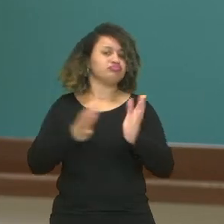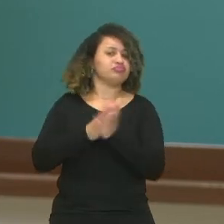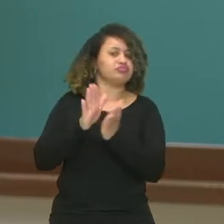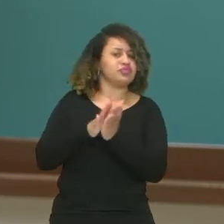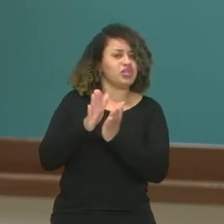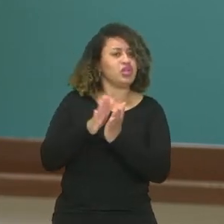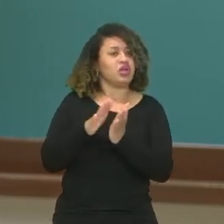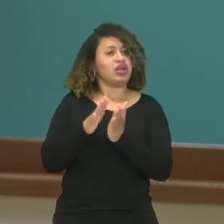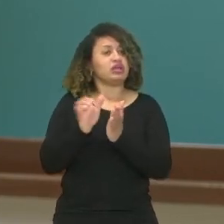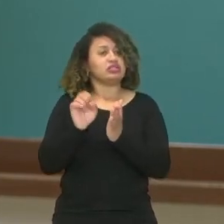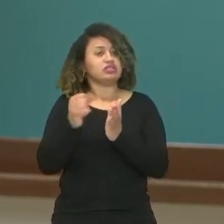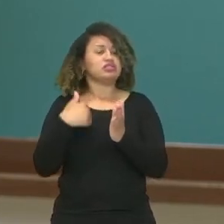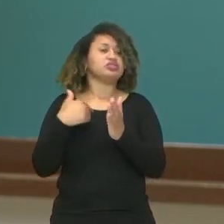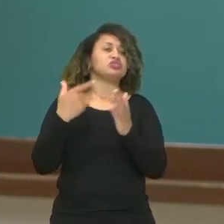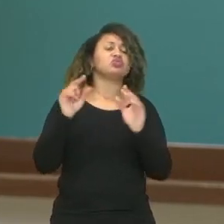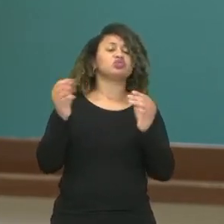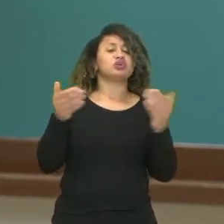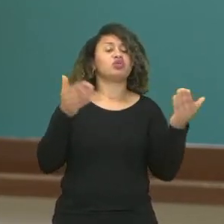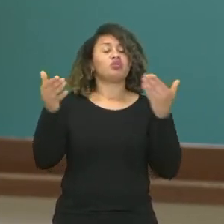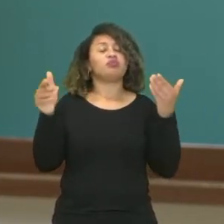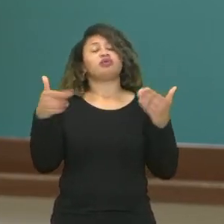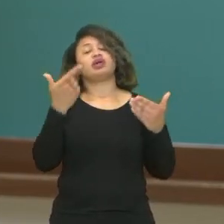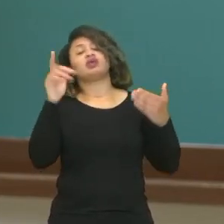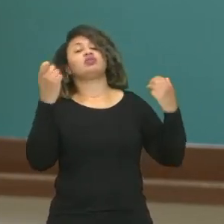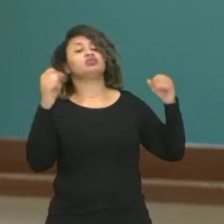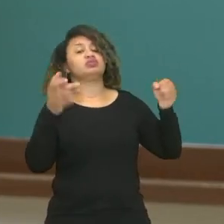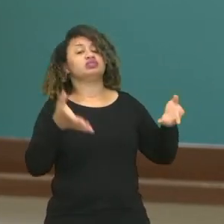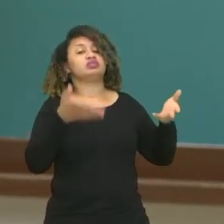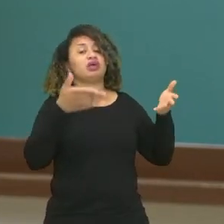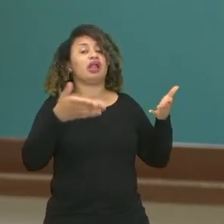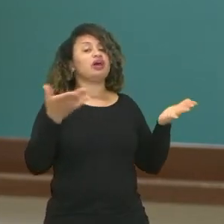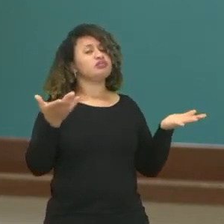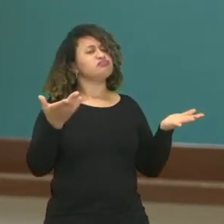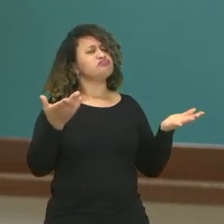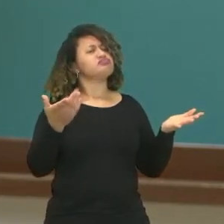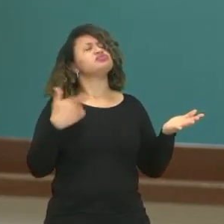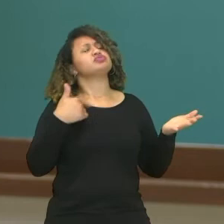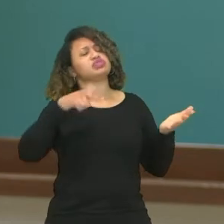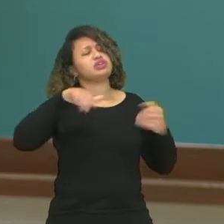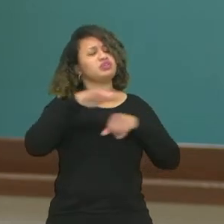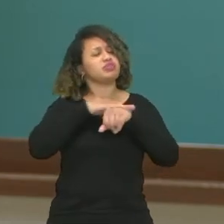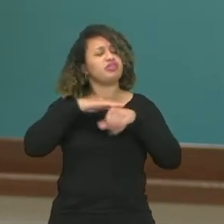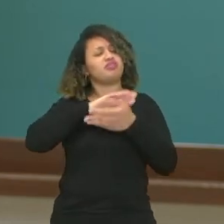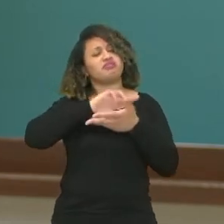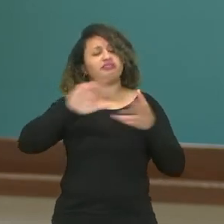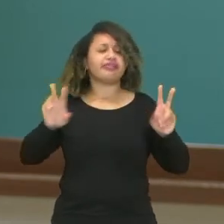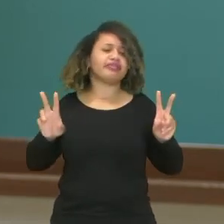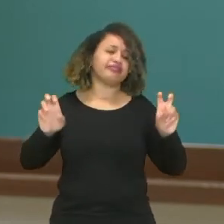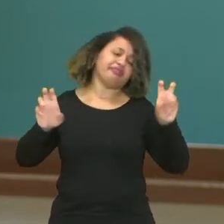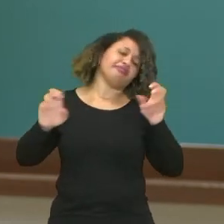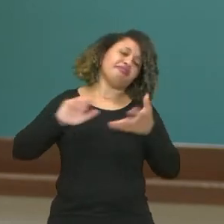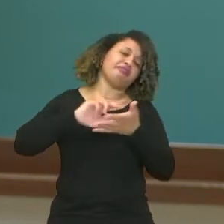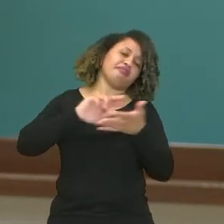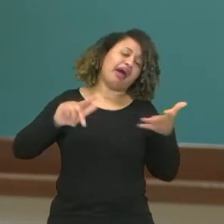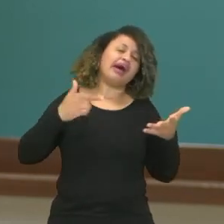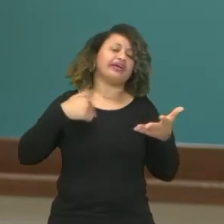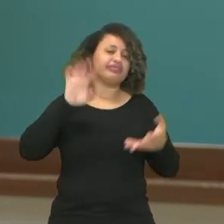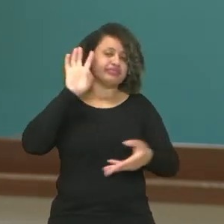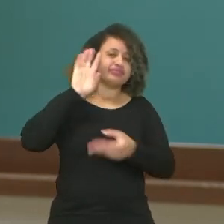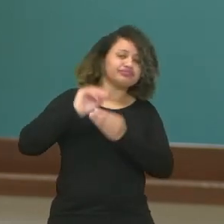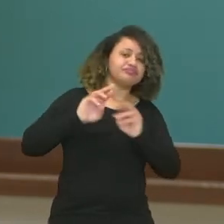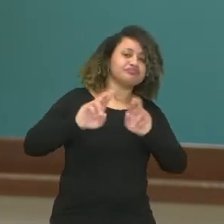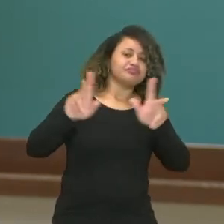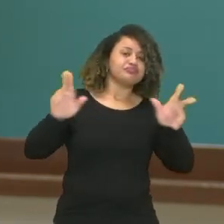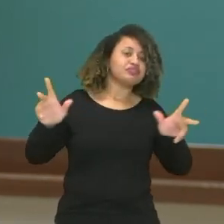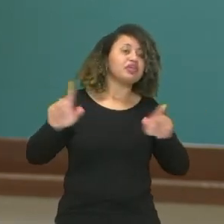exercício moderado? Que conclusão vocês chegaram? Com certeza vocês devem ter falado de vários assuntos, várias coisas, várias interpretações,